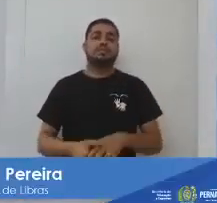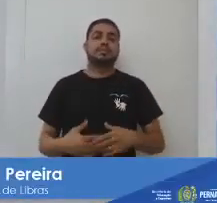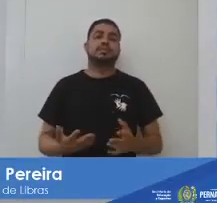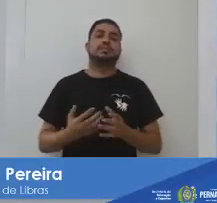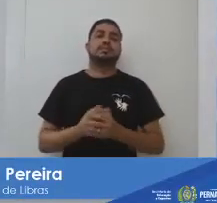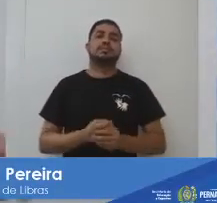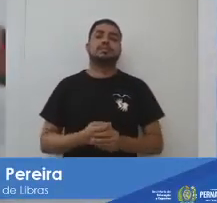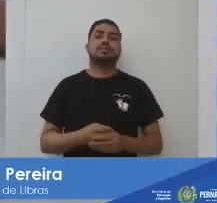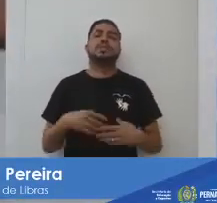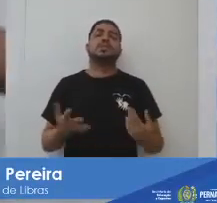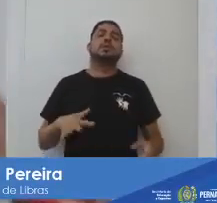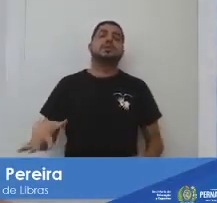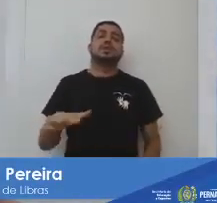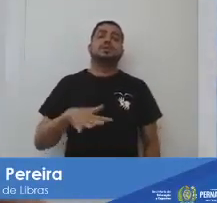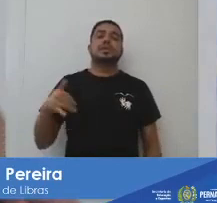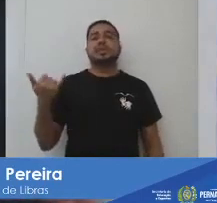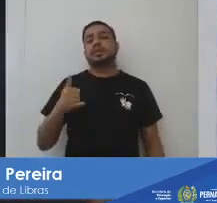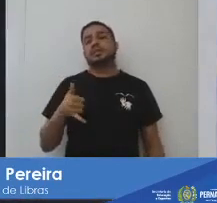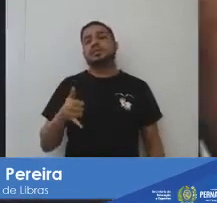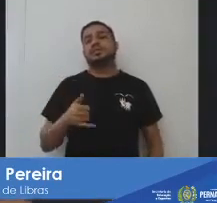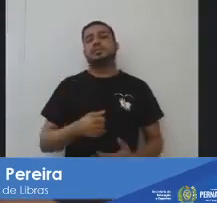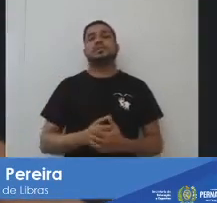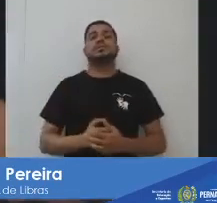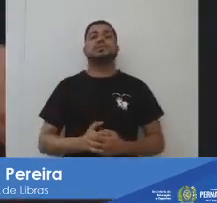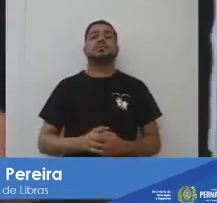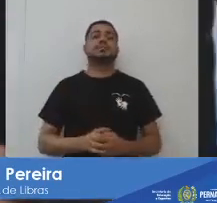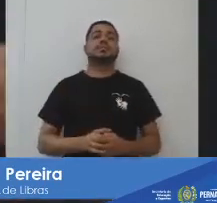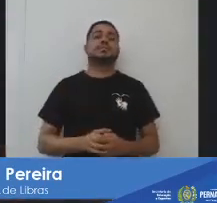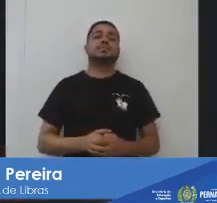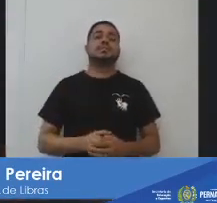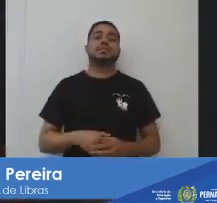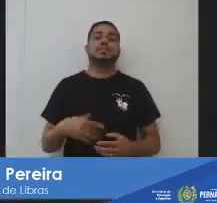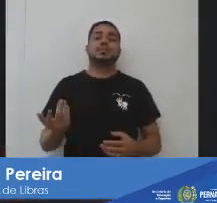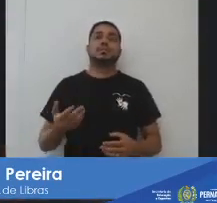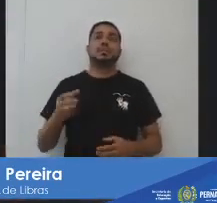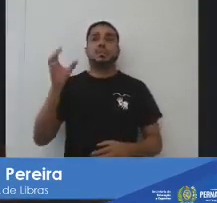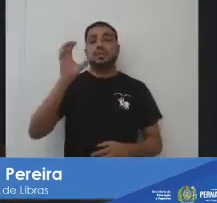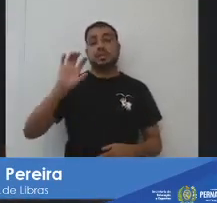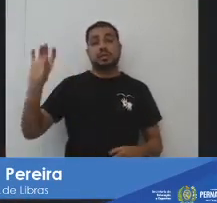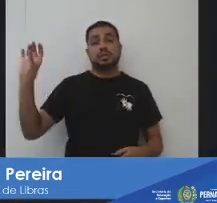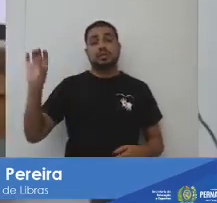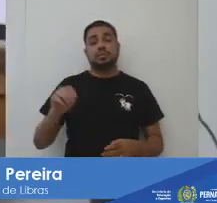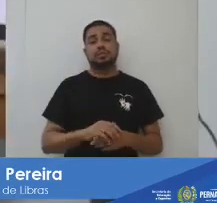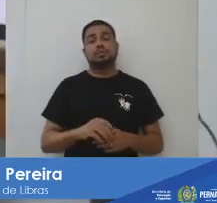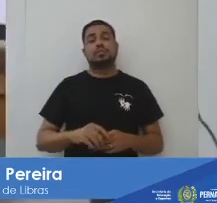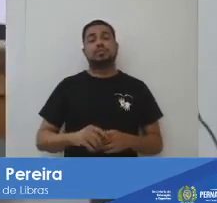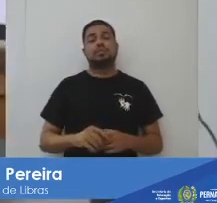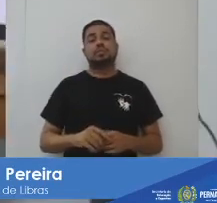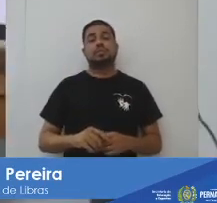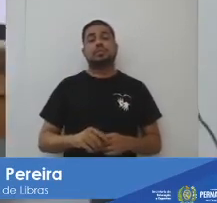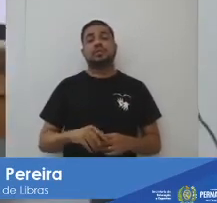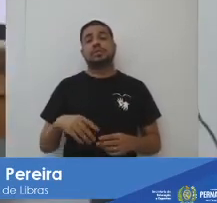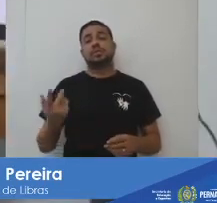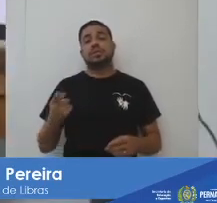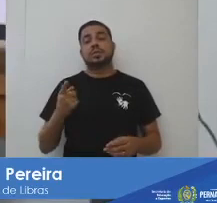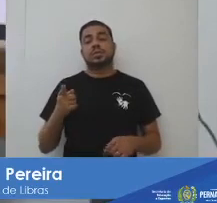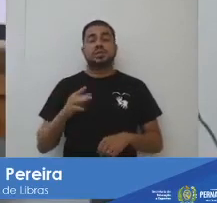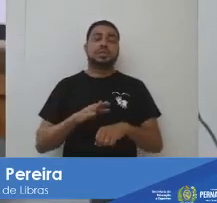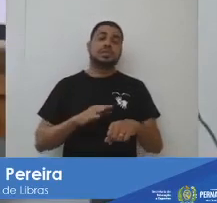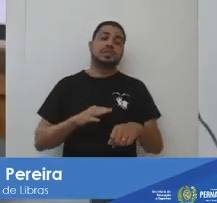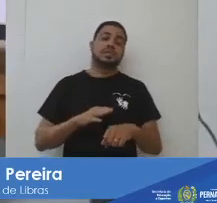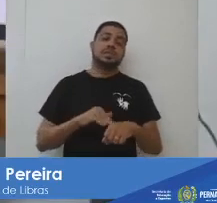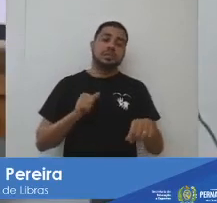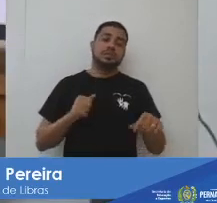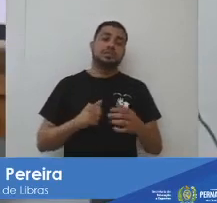Bom, o que é um campo elétrico uniforme? O céu, chamado campo elétrico uniforme,